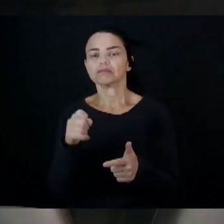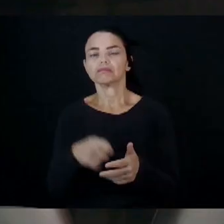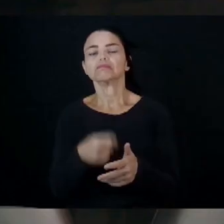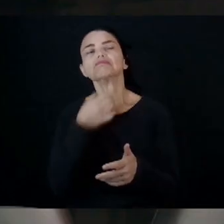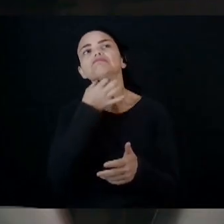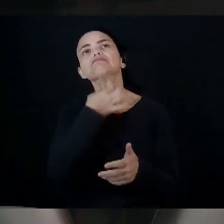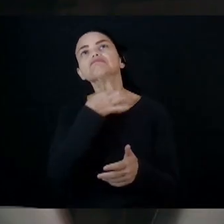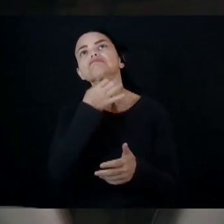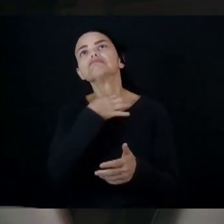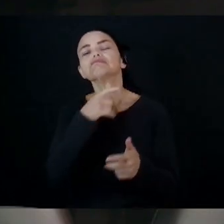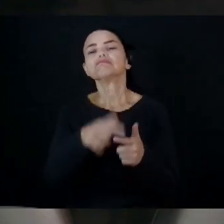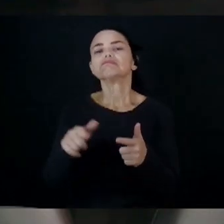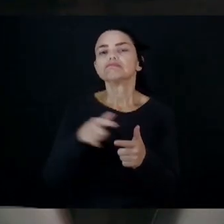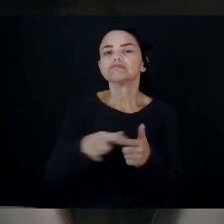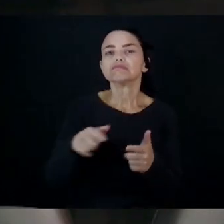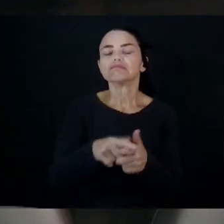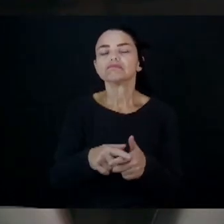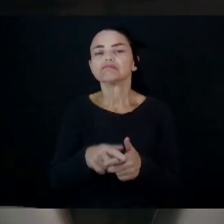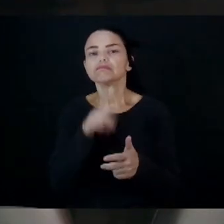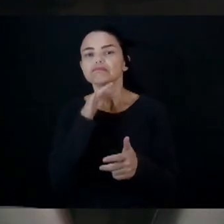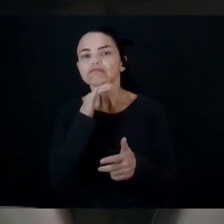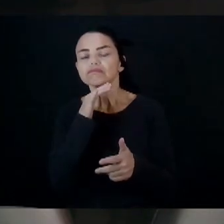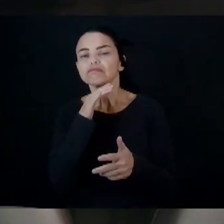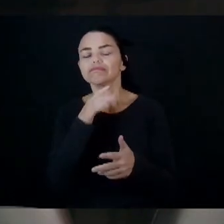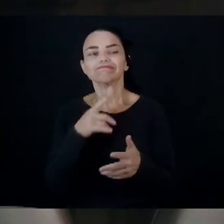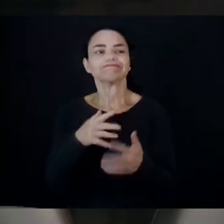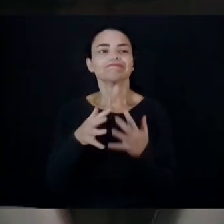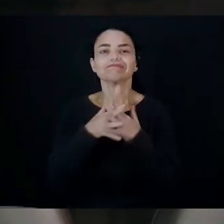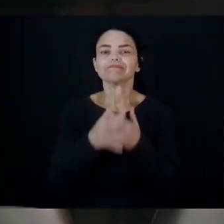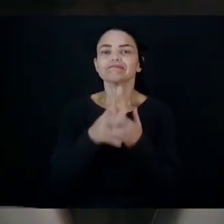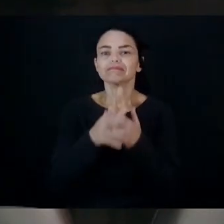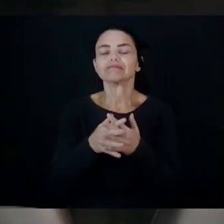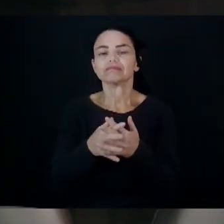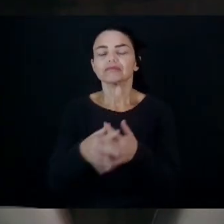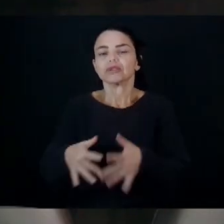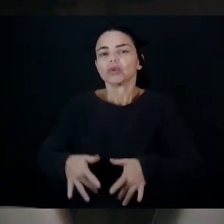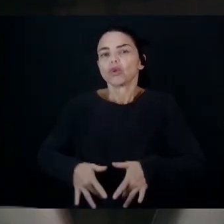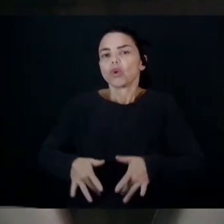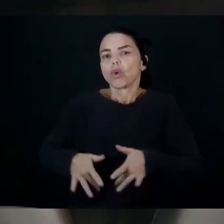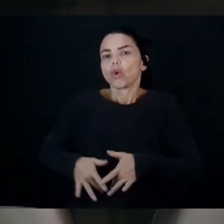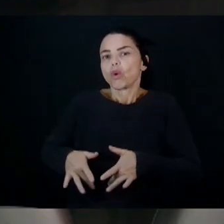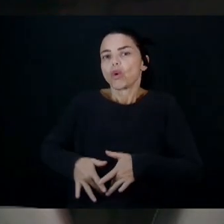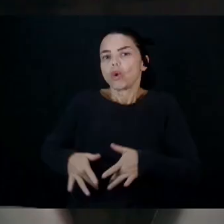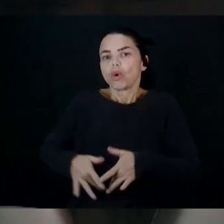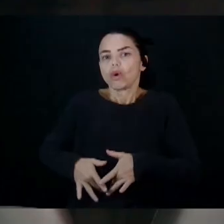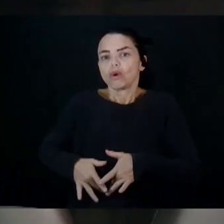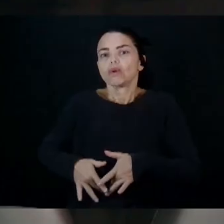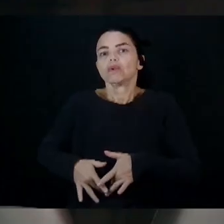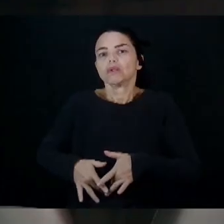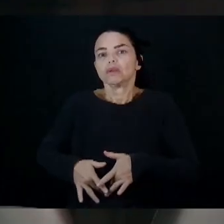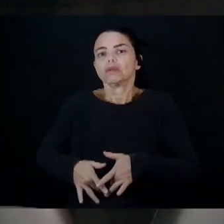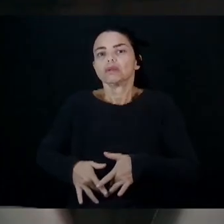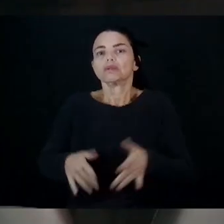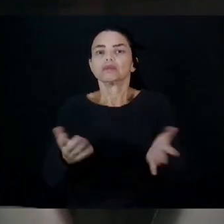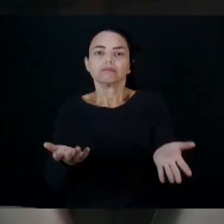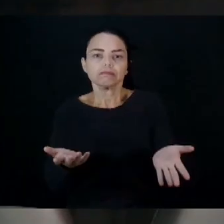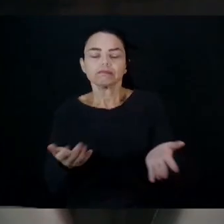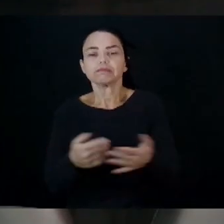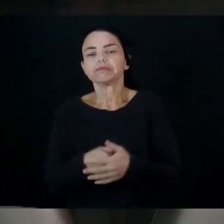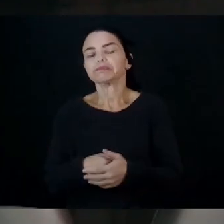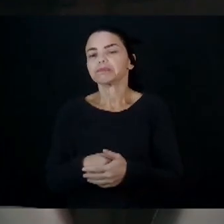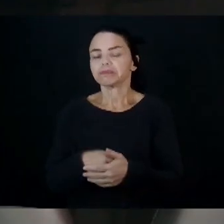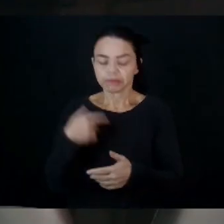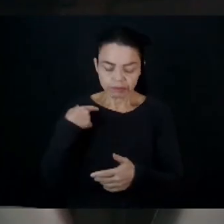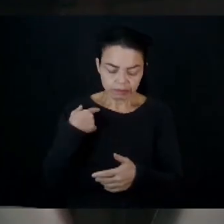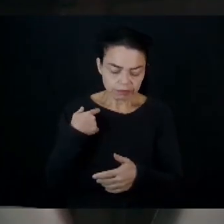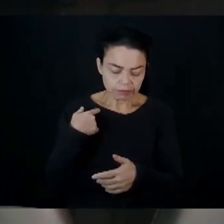está com um mau funcionamento do rim? E será tudo que isso você influencia na memória? Influencia? Será que